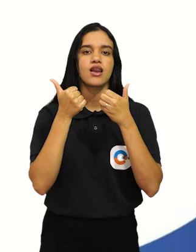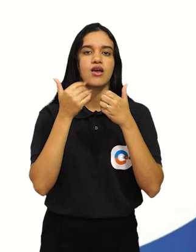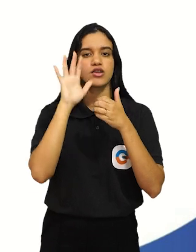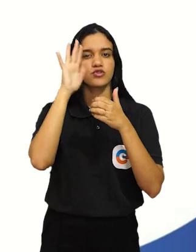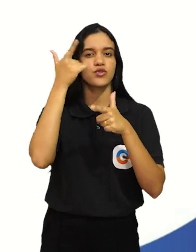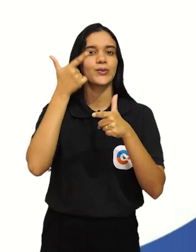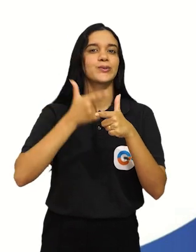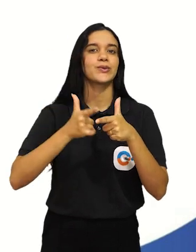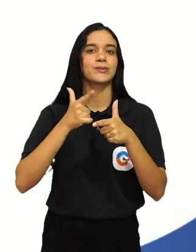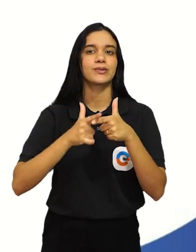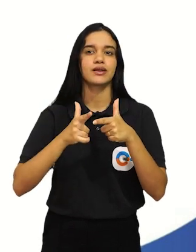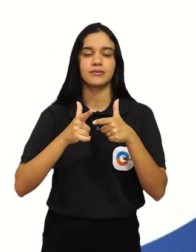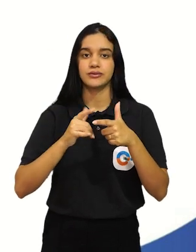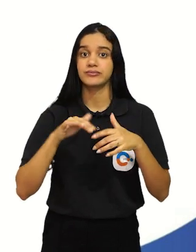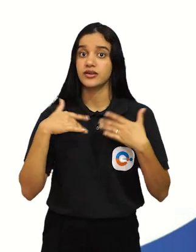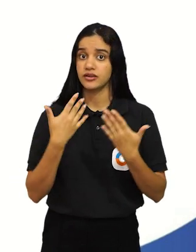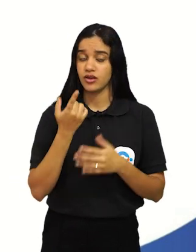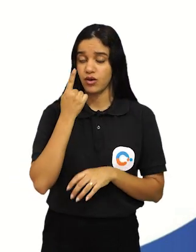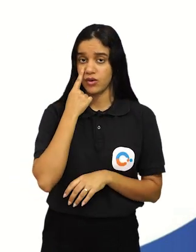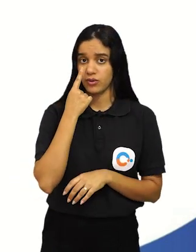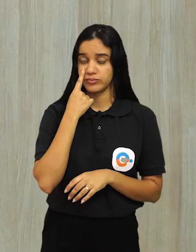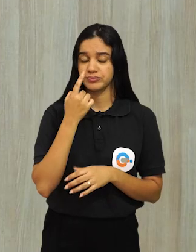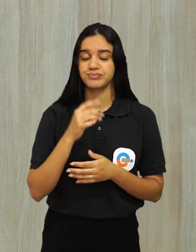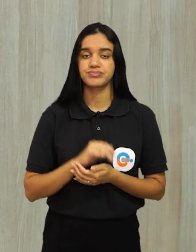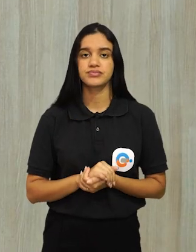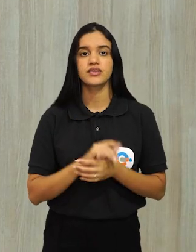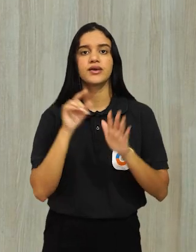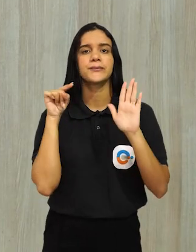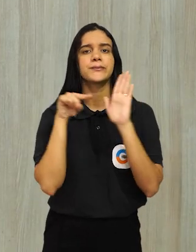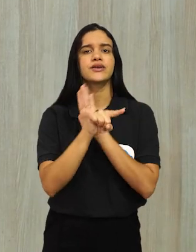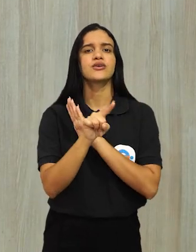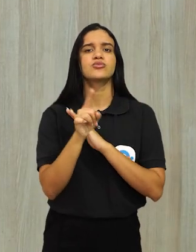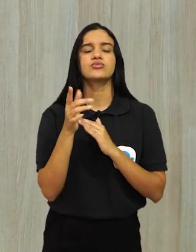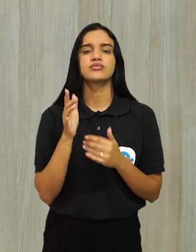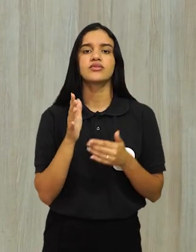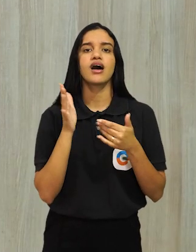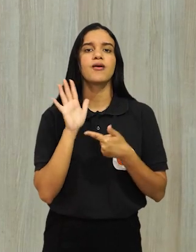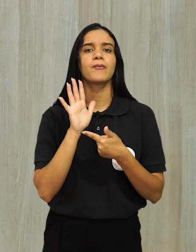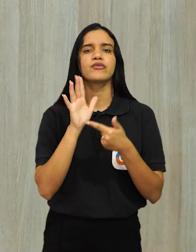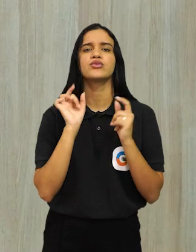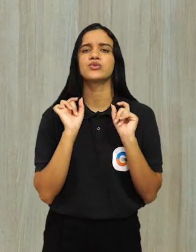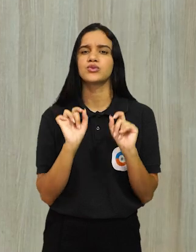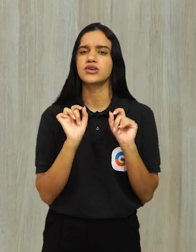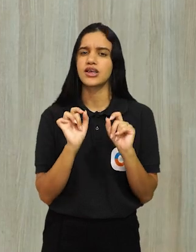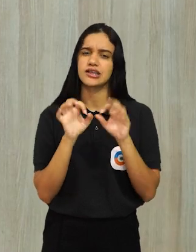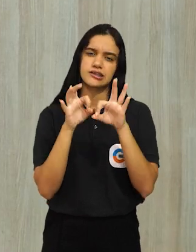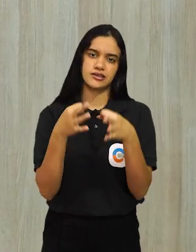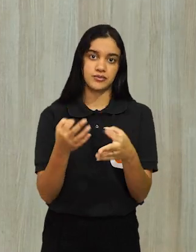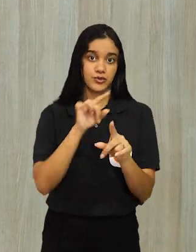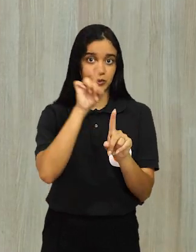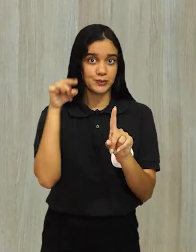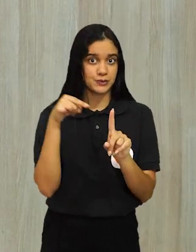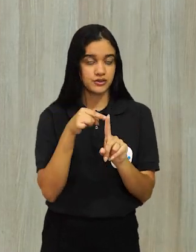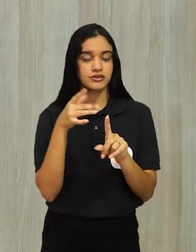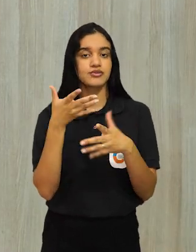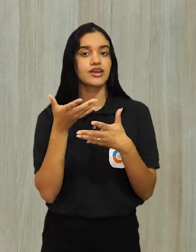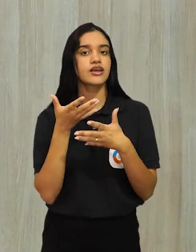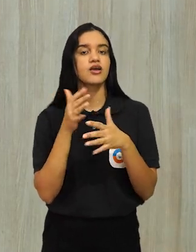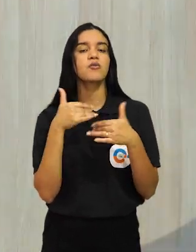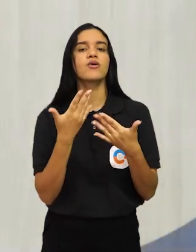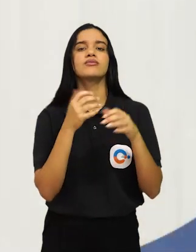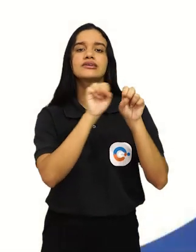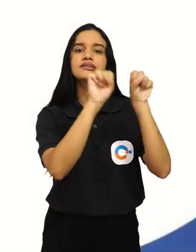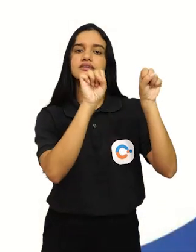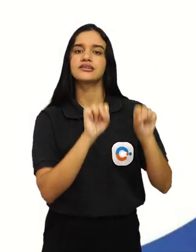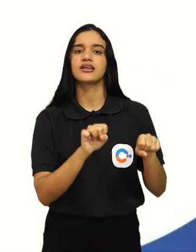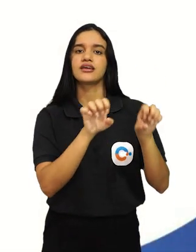problema é então ó galera o que essa questão quer é muito simples e objetiva Ele quer saber qual é